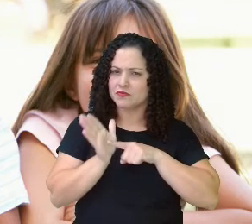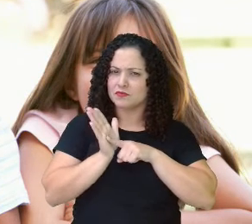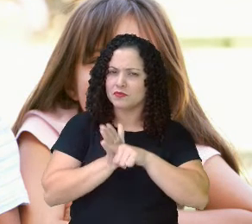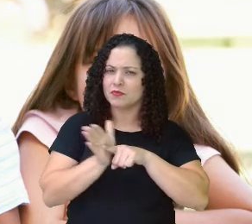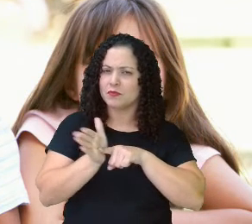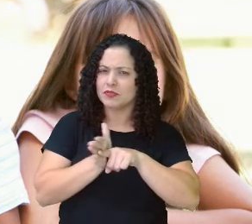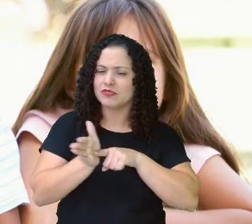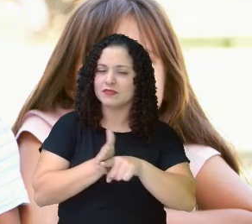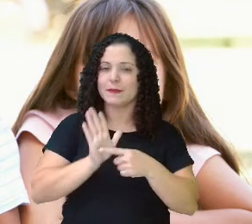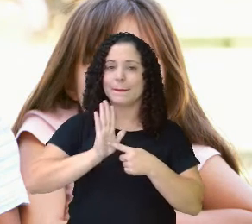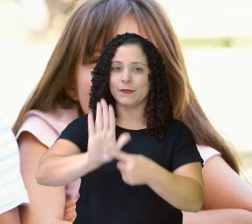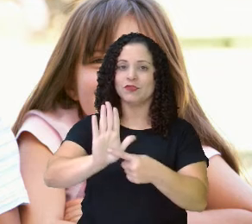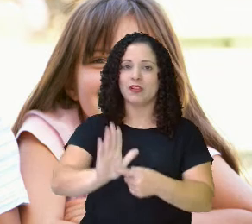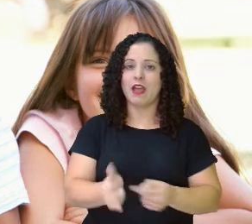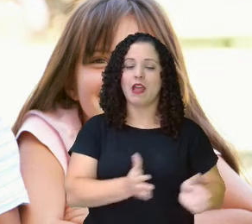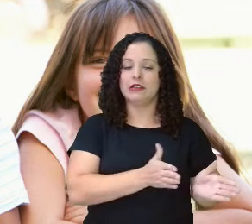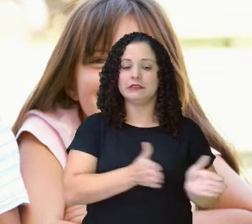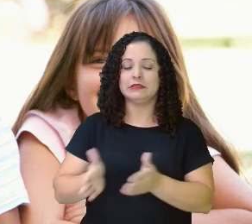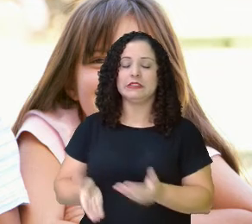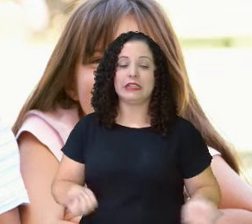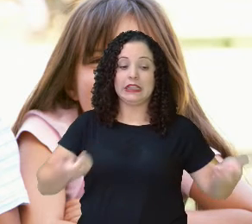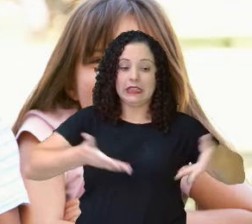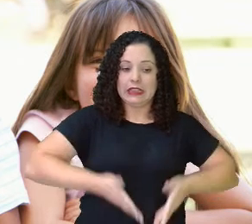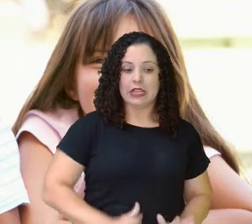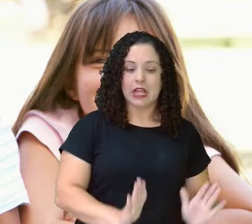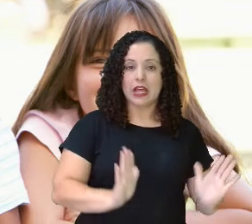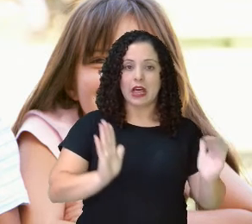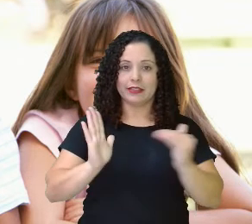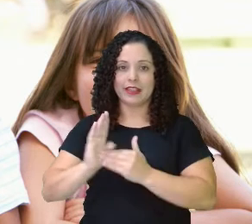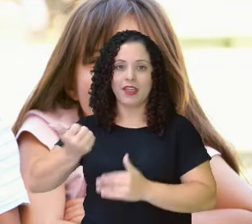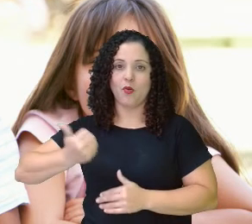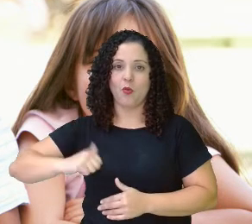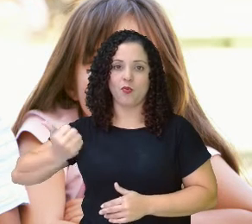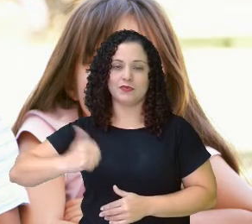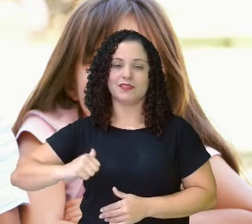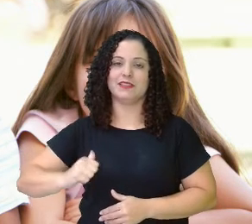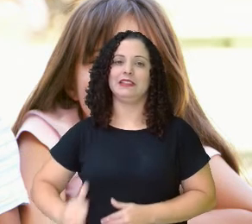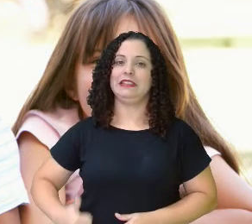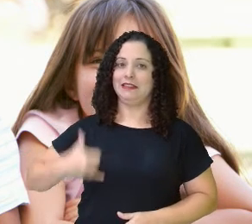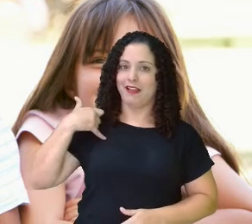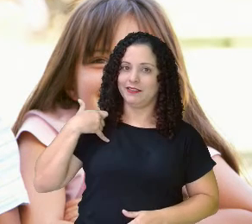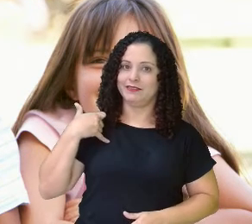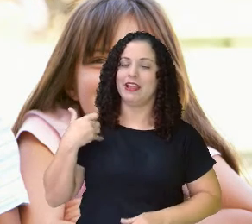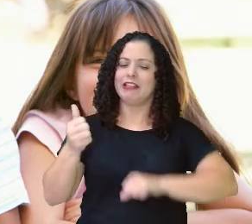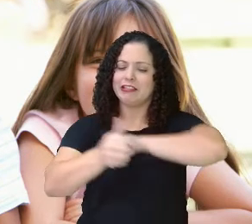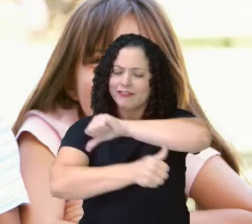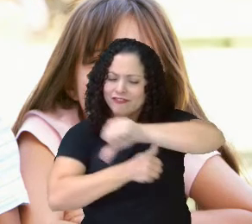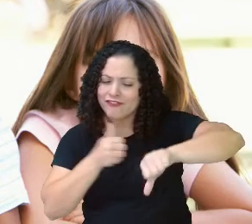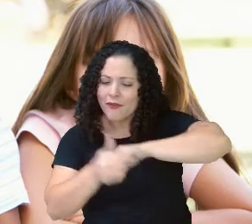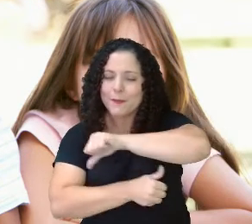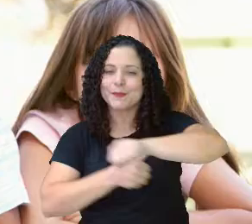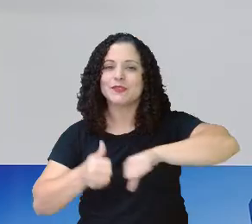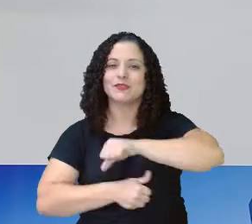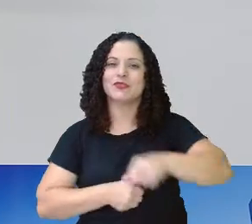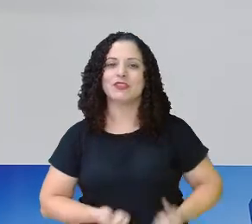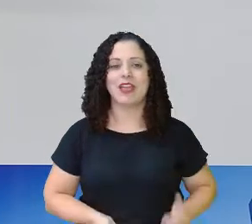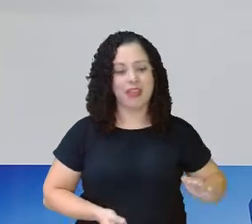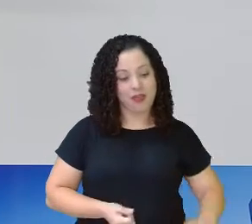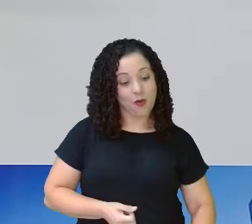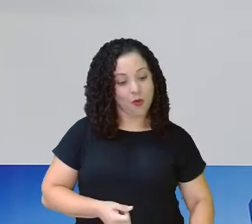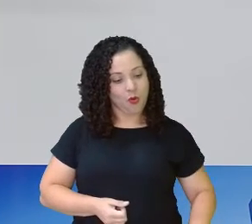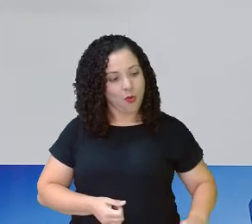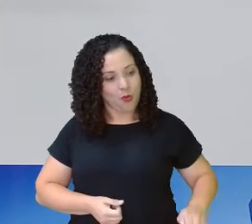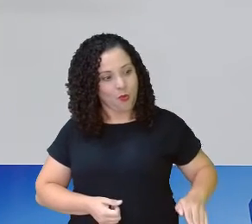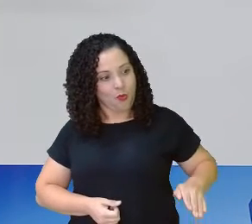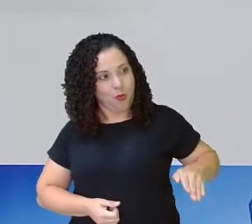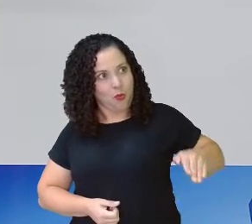desde o nascimento até os 11 anos de idade. Então, é uma fase de grandes transformações, né? Uma criança de 1 ano é bem diferente de uma criança